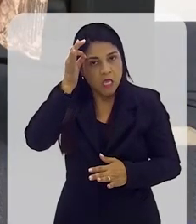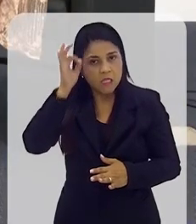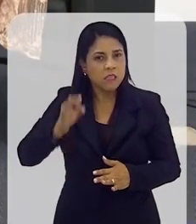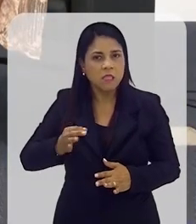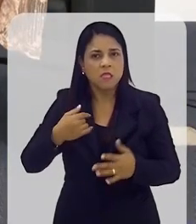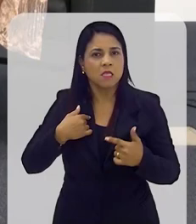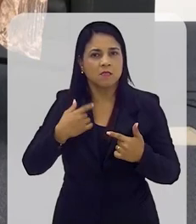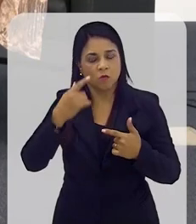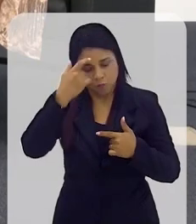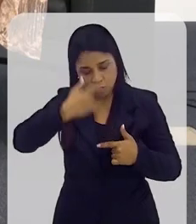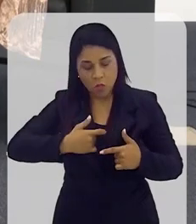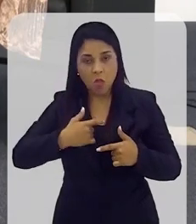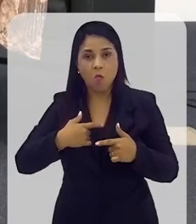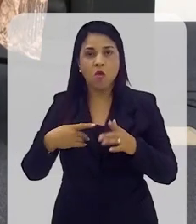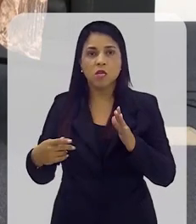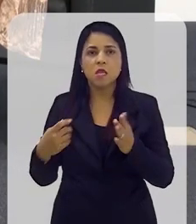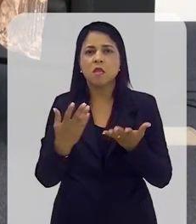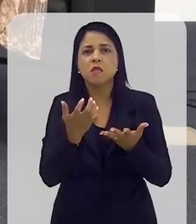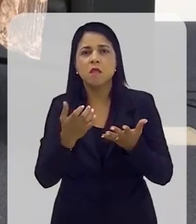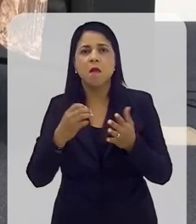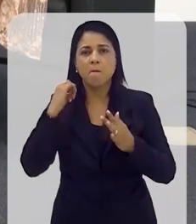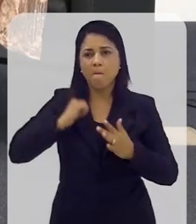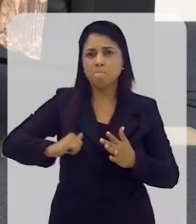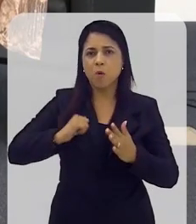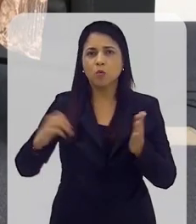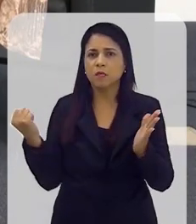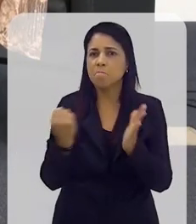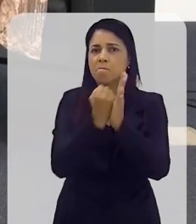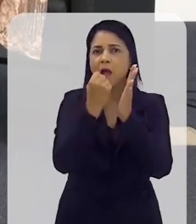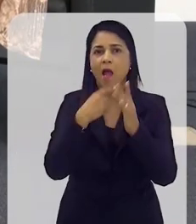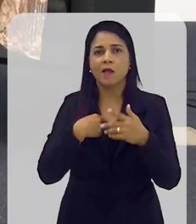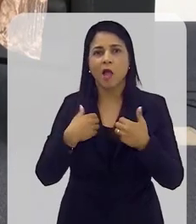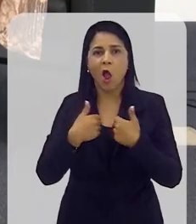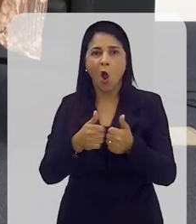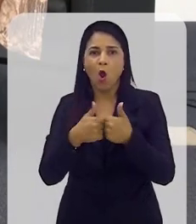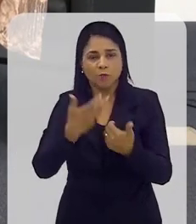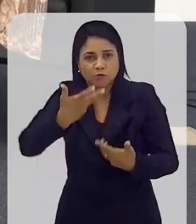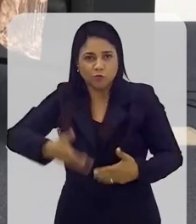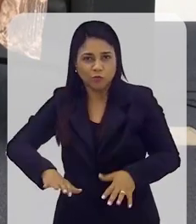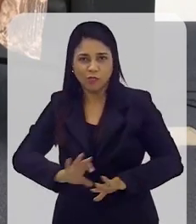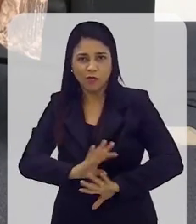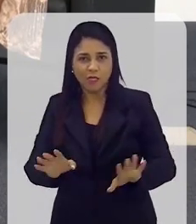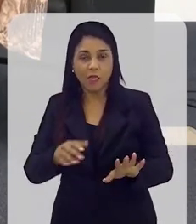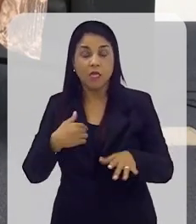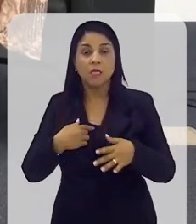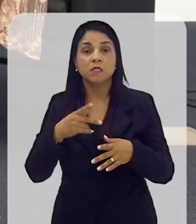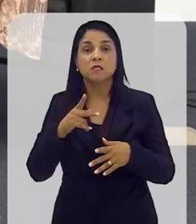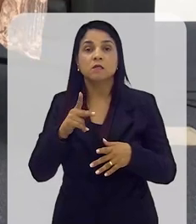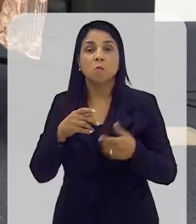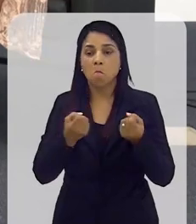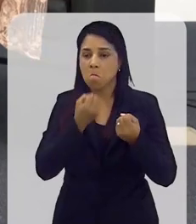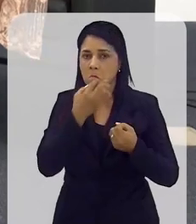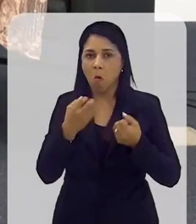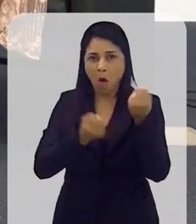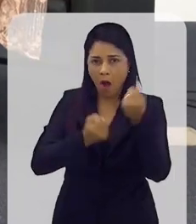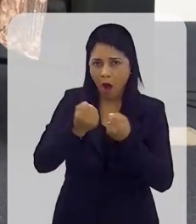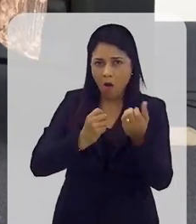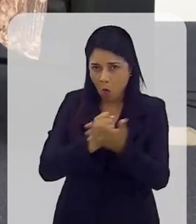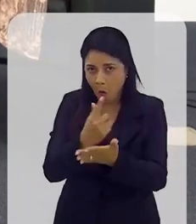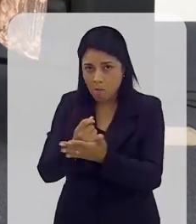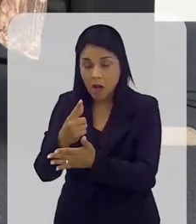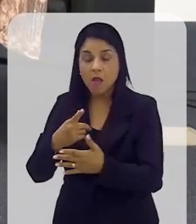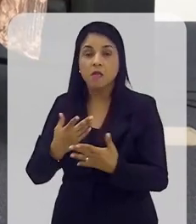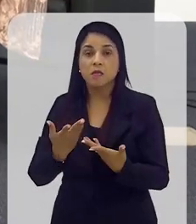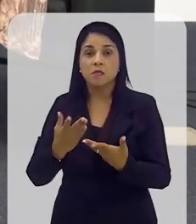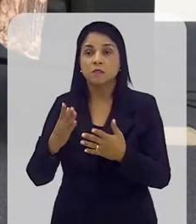marca, frequentar camarote e ter dinheiro para não pegar mais ônibus e ter um bom carro e tirar meus pais da favela. O meu sonho era esse